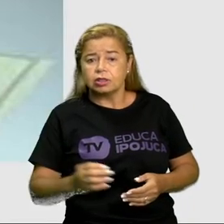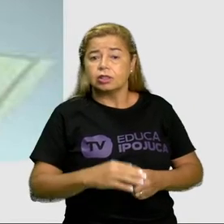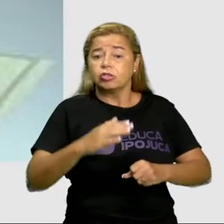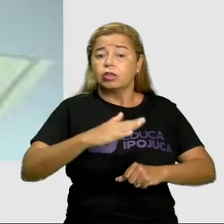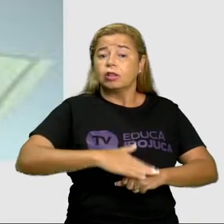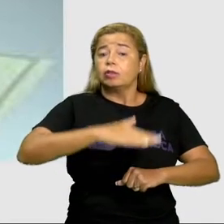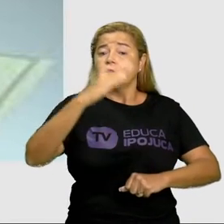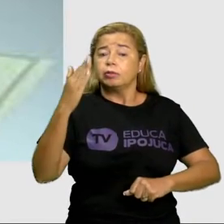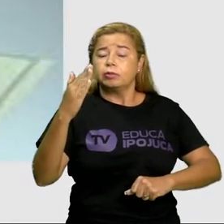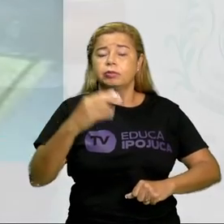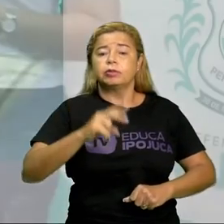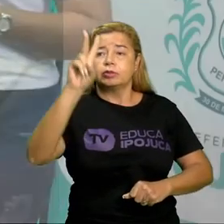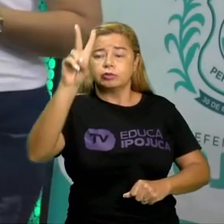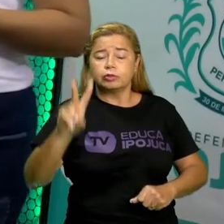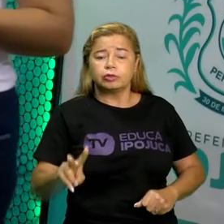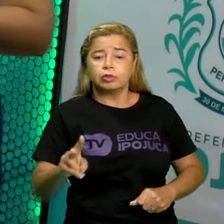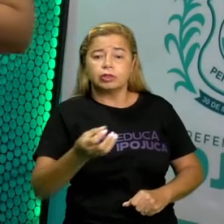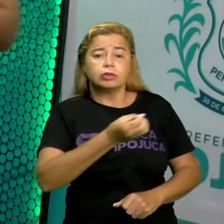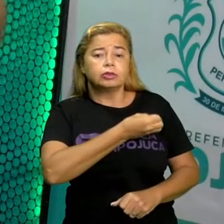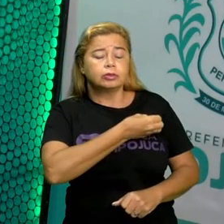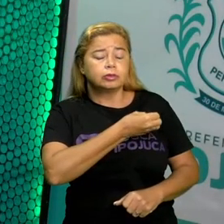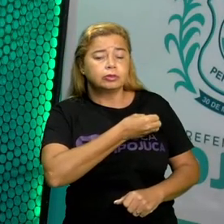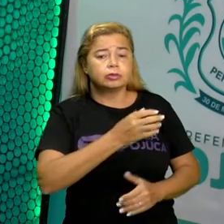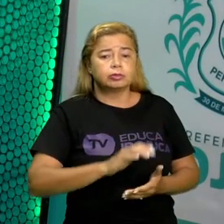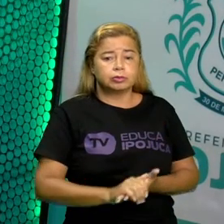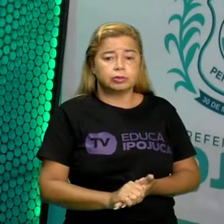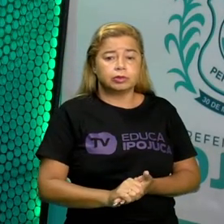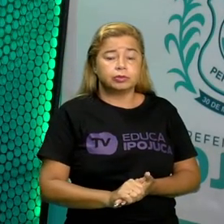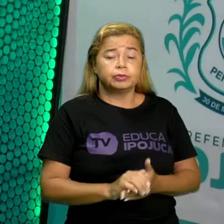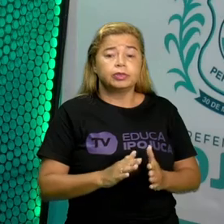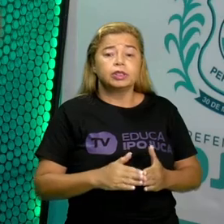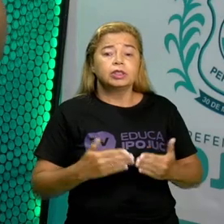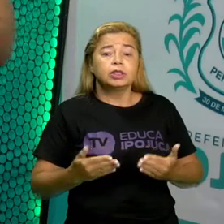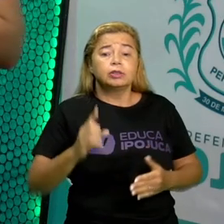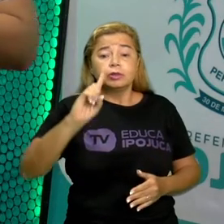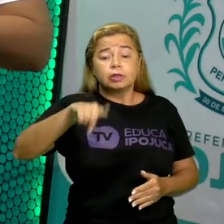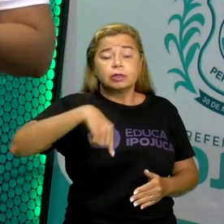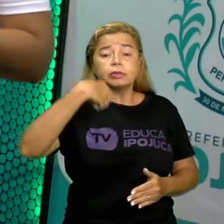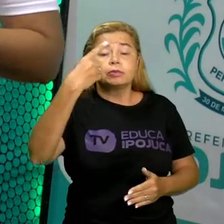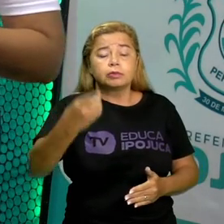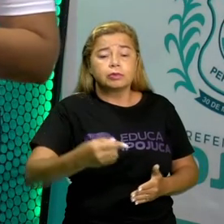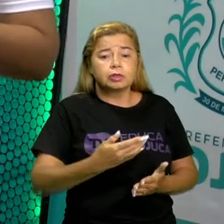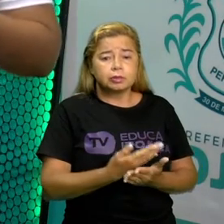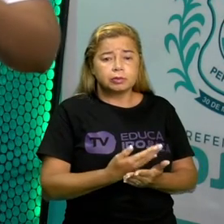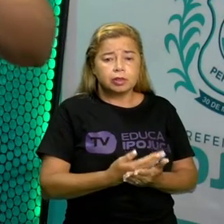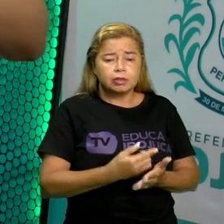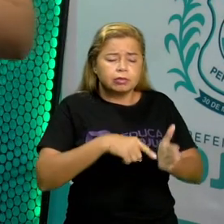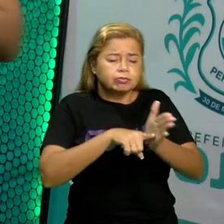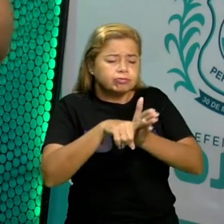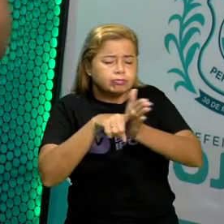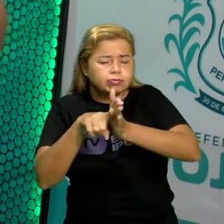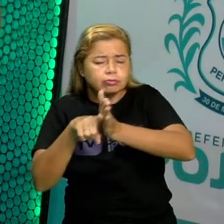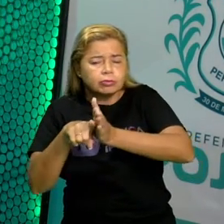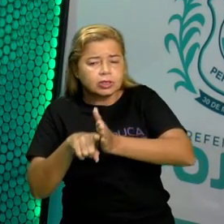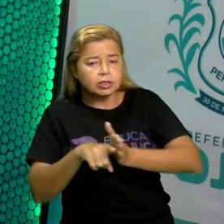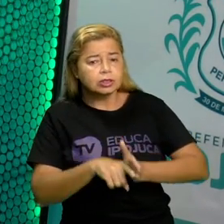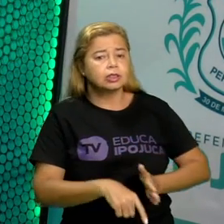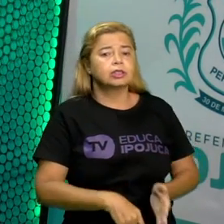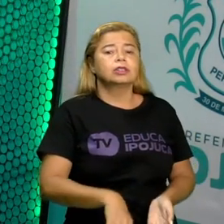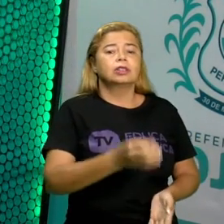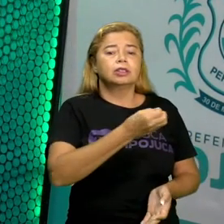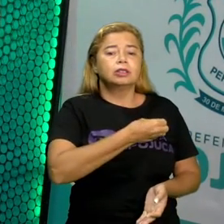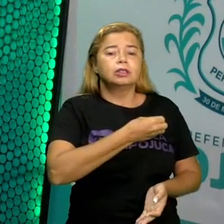valor daquele número e eu quero que vocês na próxima aula pesquisa em bastante sobre números naturais